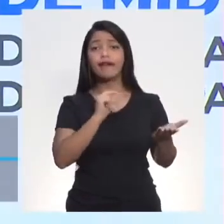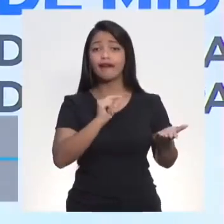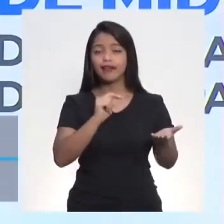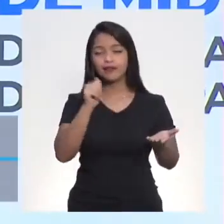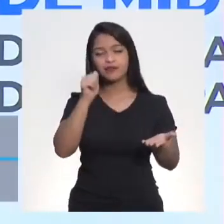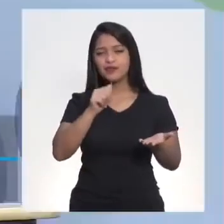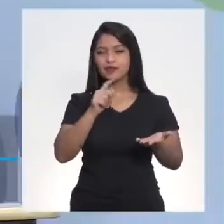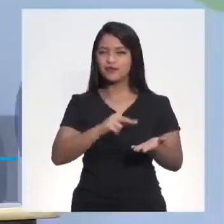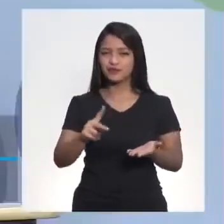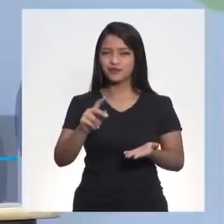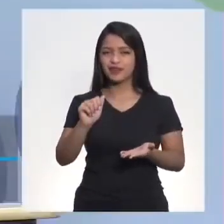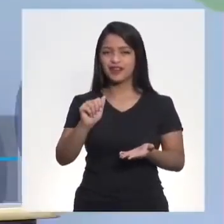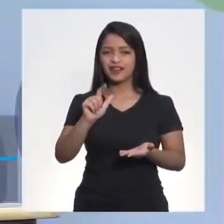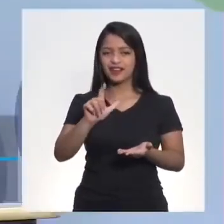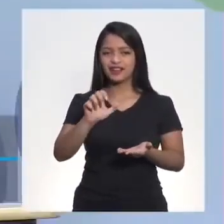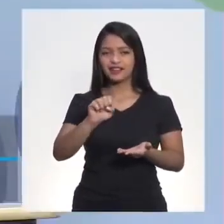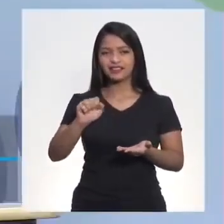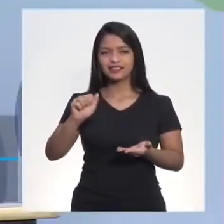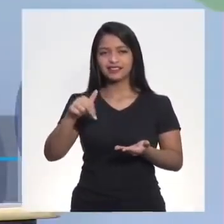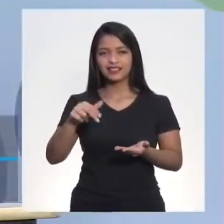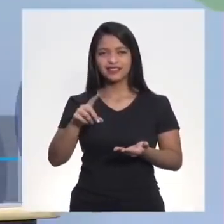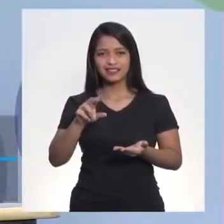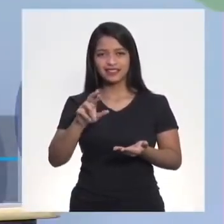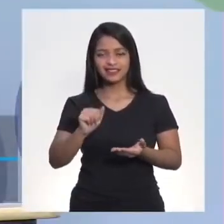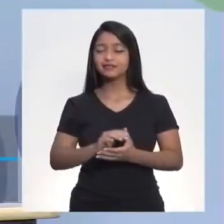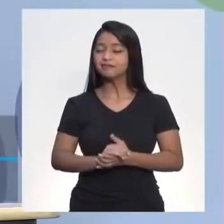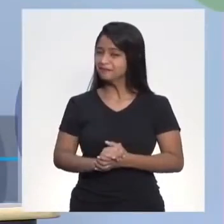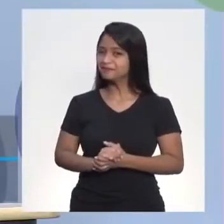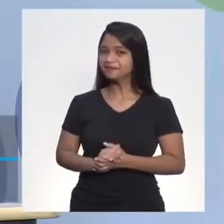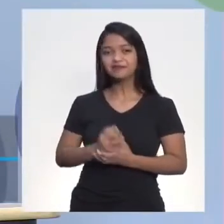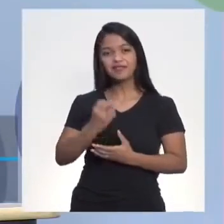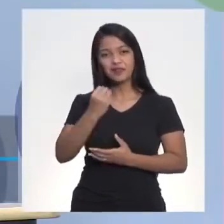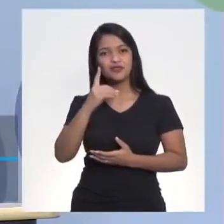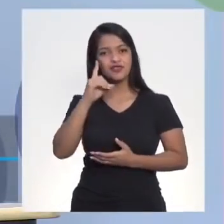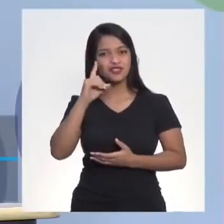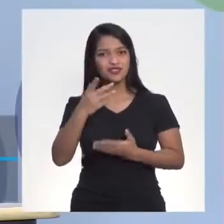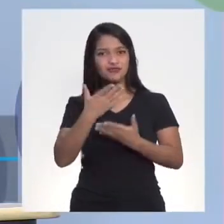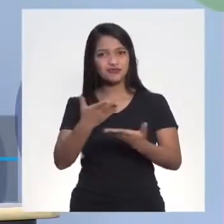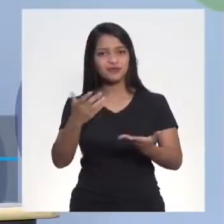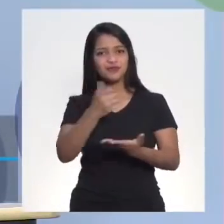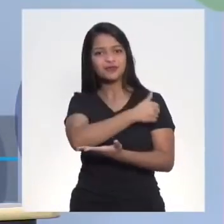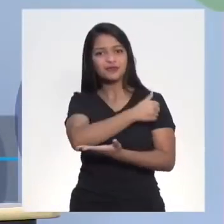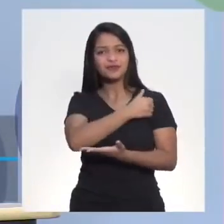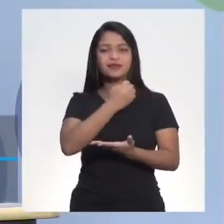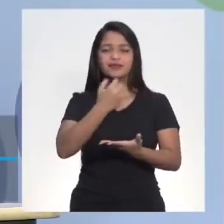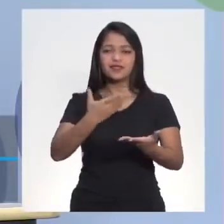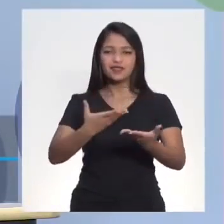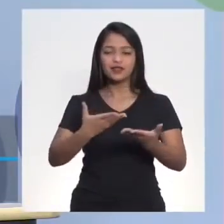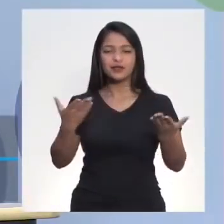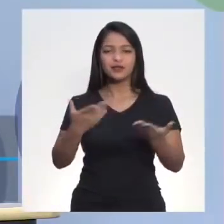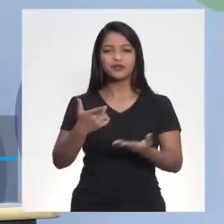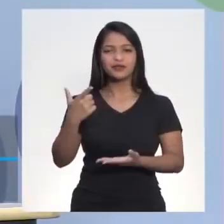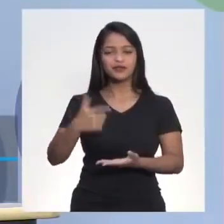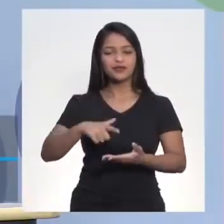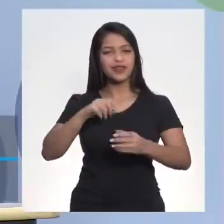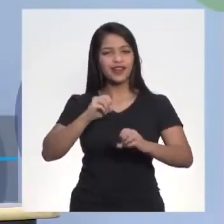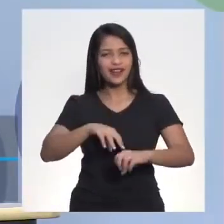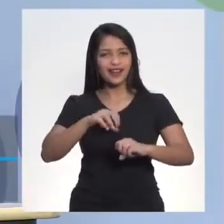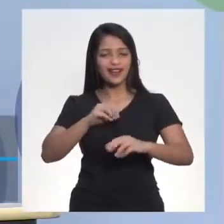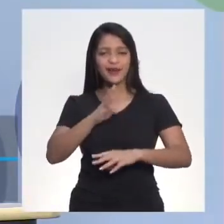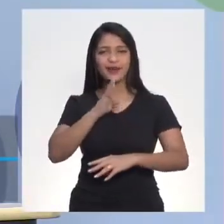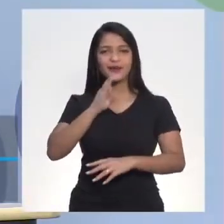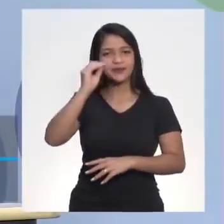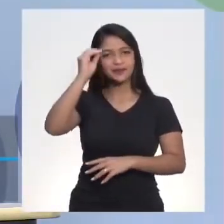Alessandra. Bom dia, alunos. Bem-vindos a esse momento nosso, né? Mais esse momento de aula, de continuar construindo